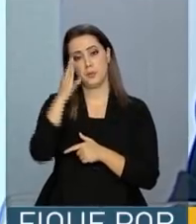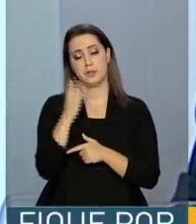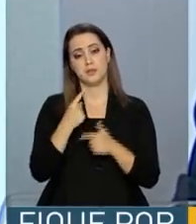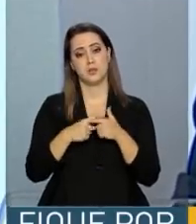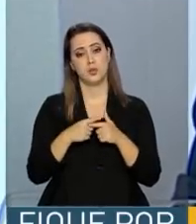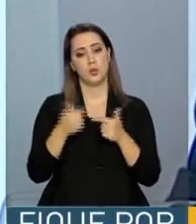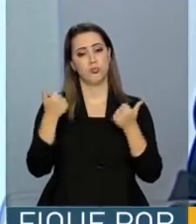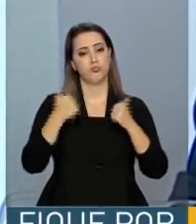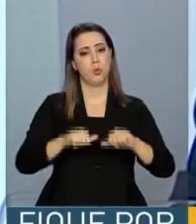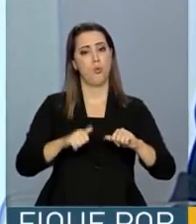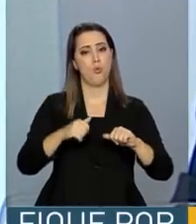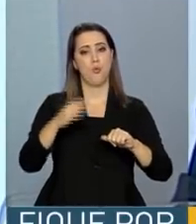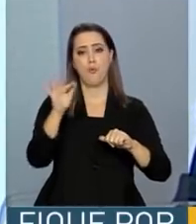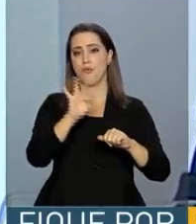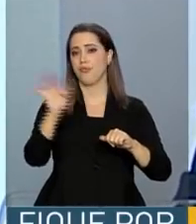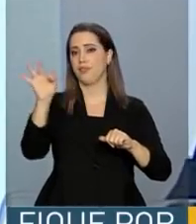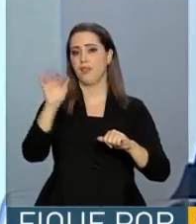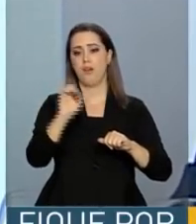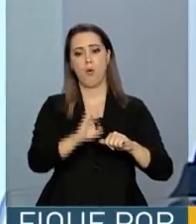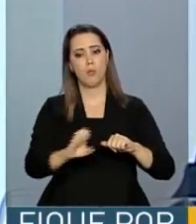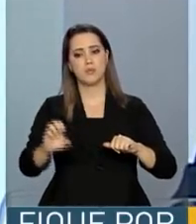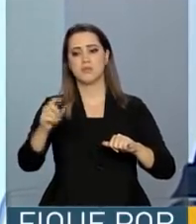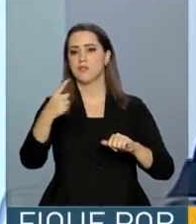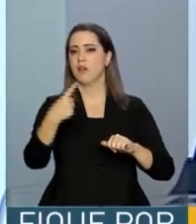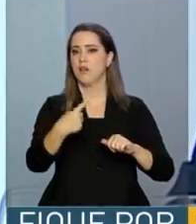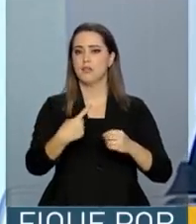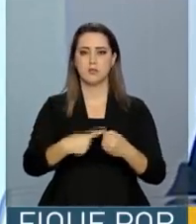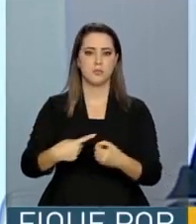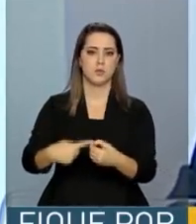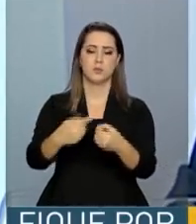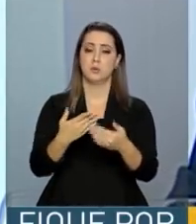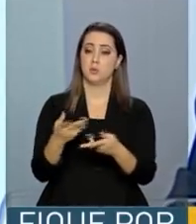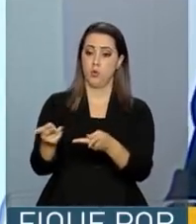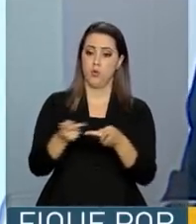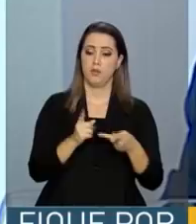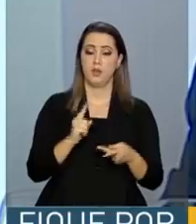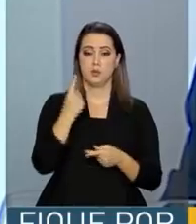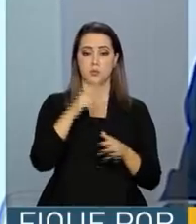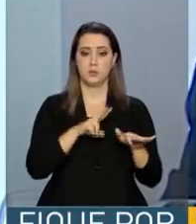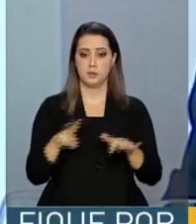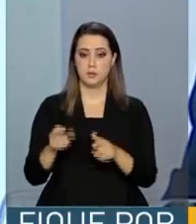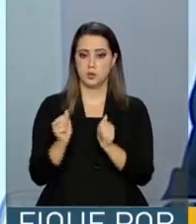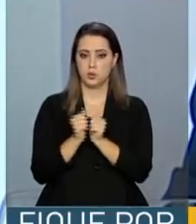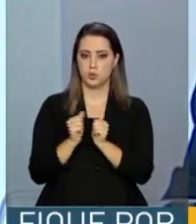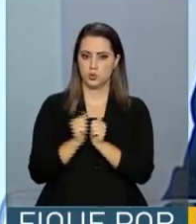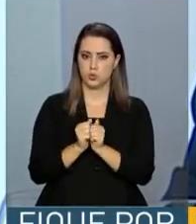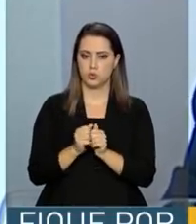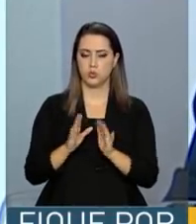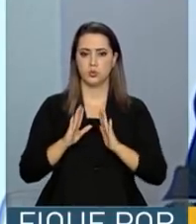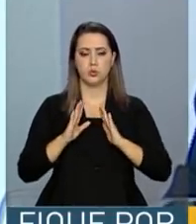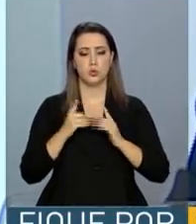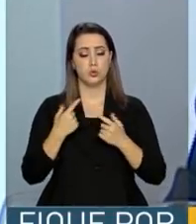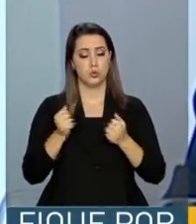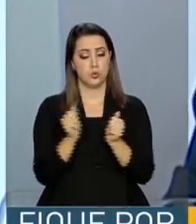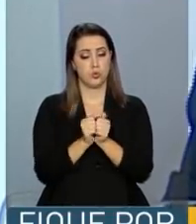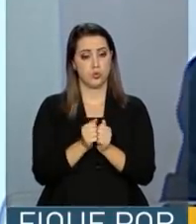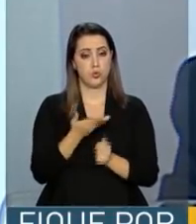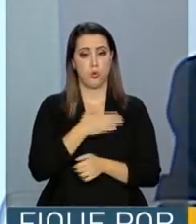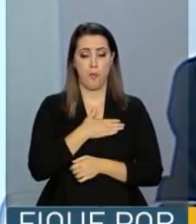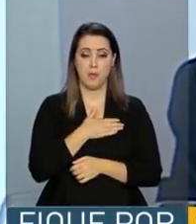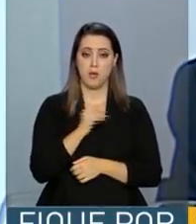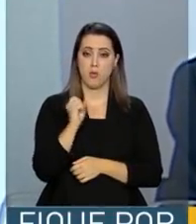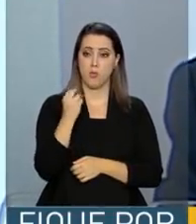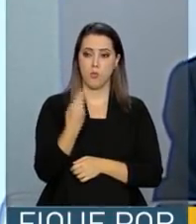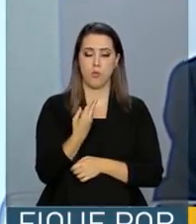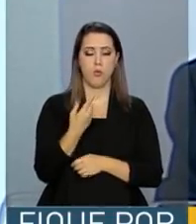prejudique os estados prejudique os municípios seus convidados a ficar uma semana comigo no galinheiro meireles vocês veriam